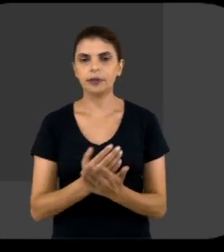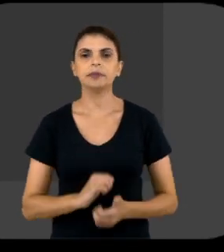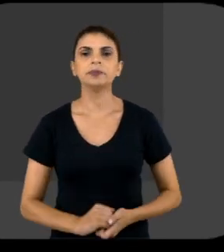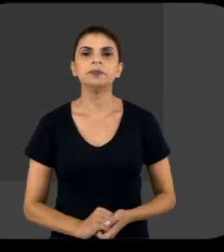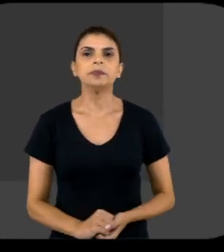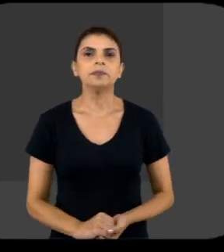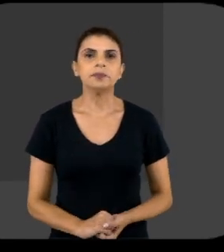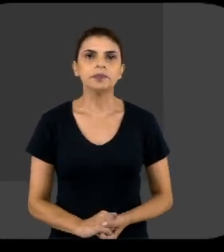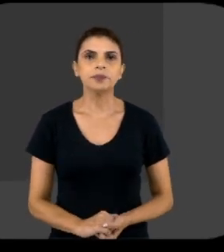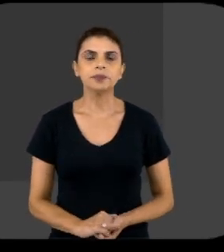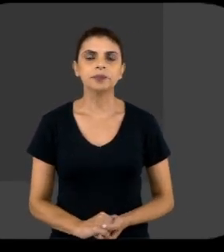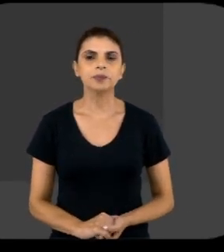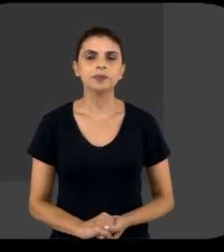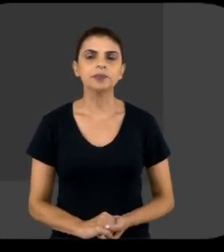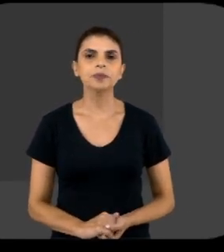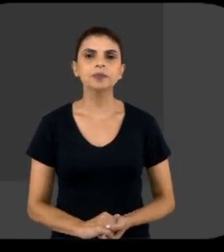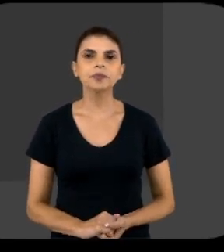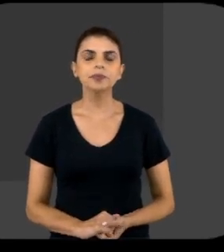confiáveis.